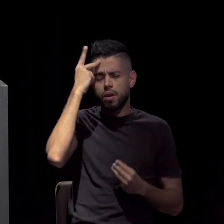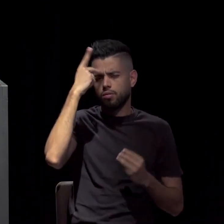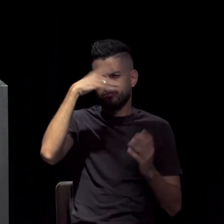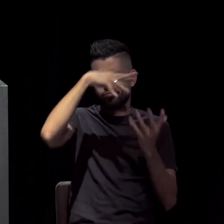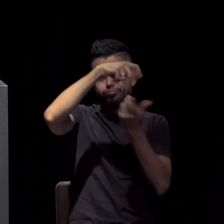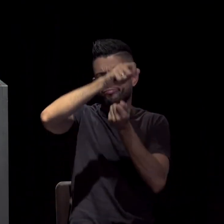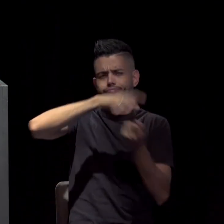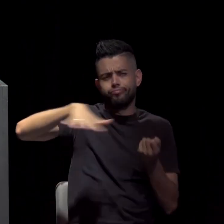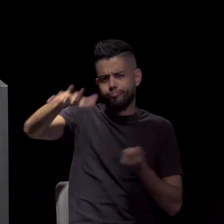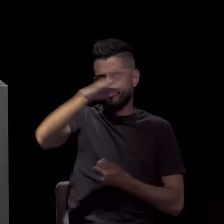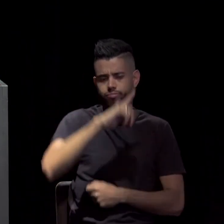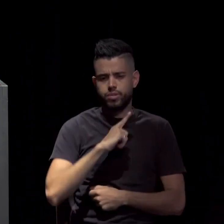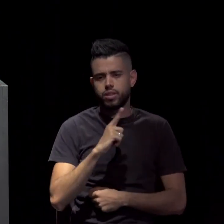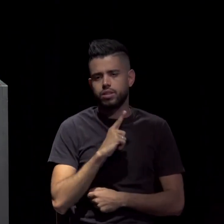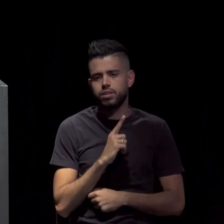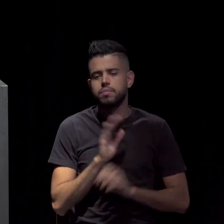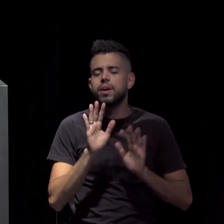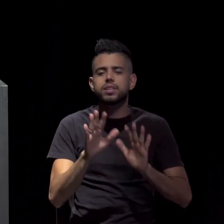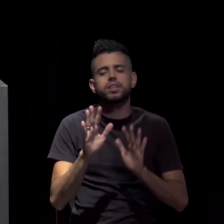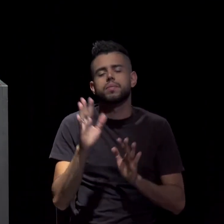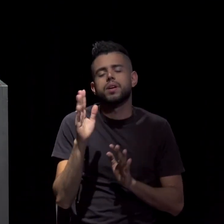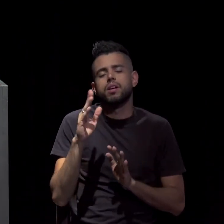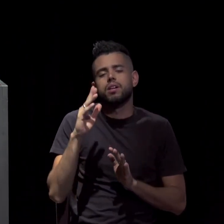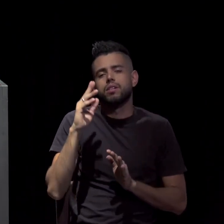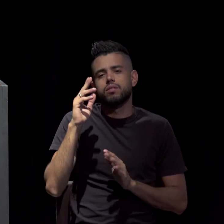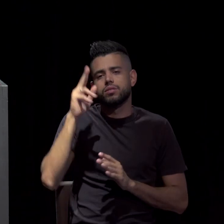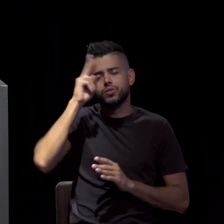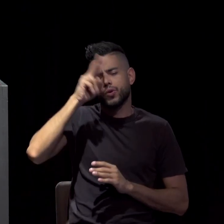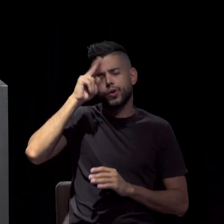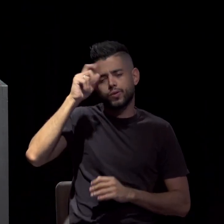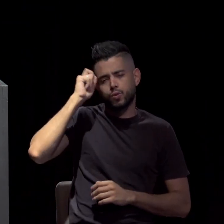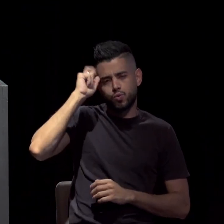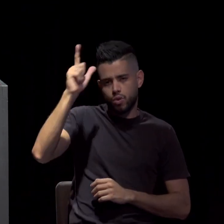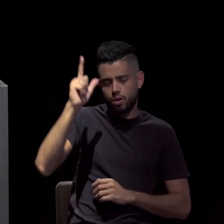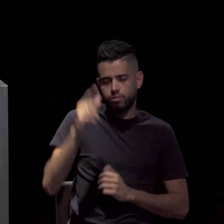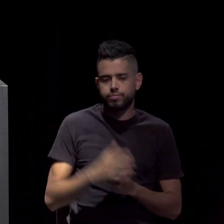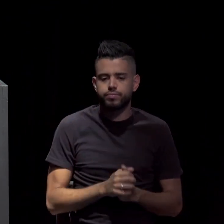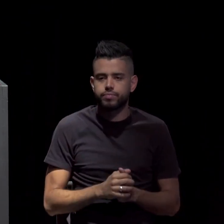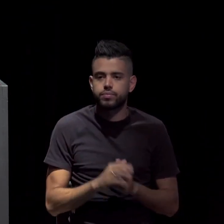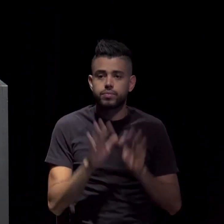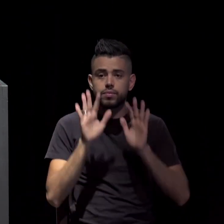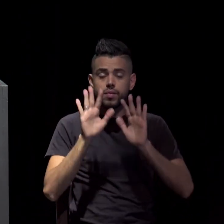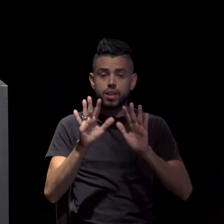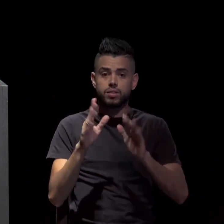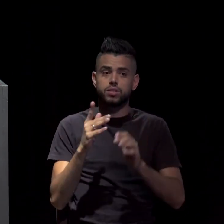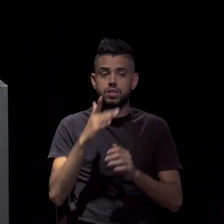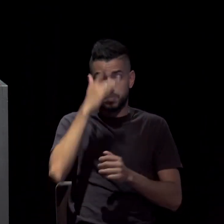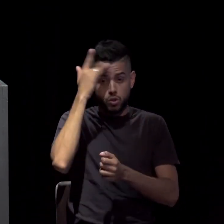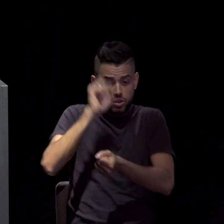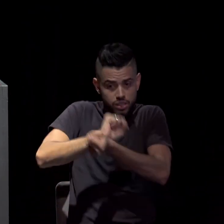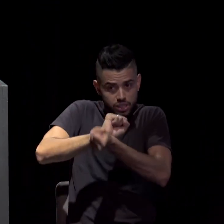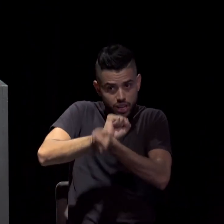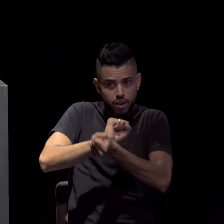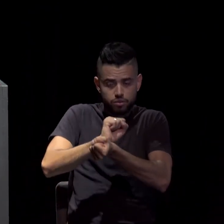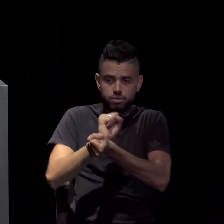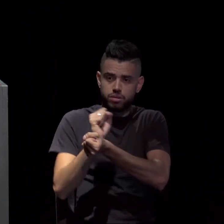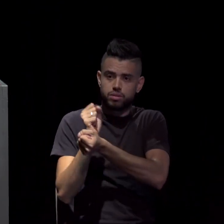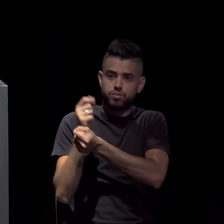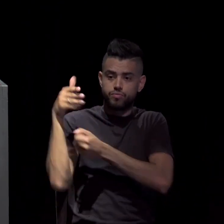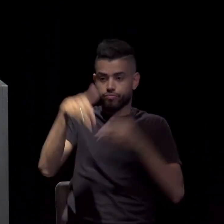do anedotário cultural. Mas, detalhe, o fluxo de escravos para Minas ele já começa no final do século